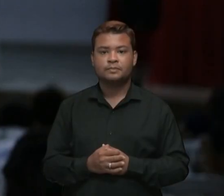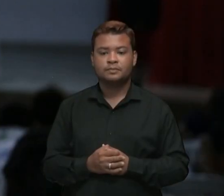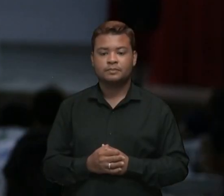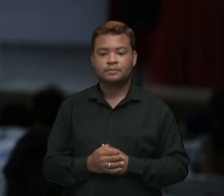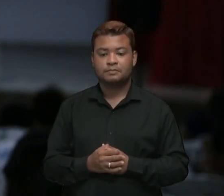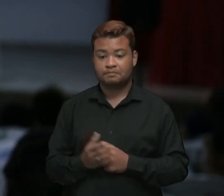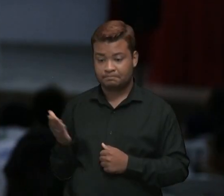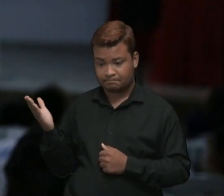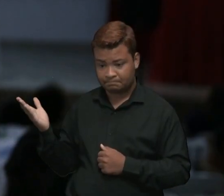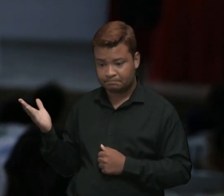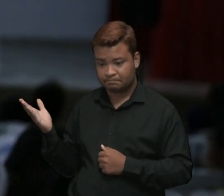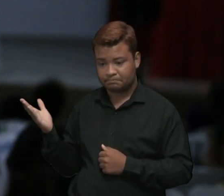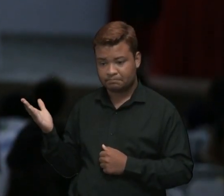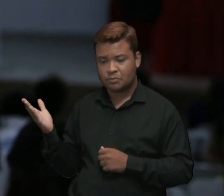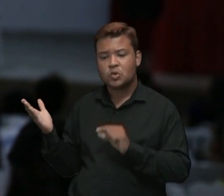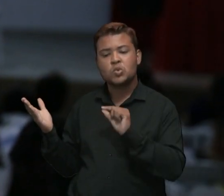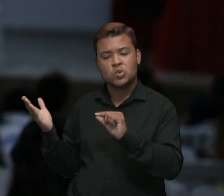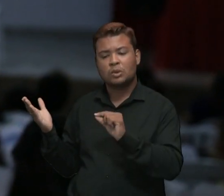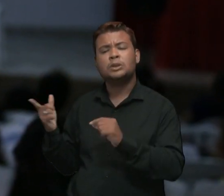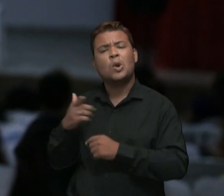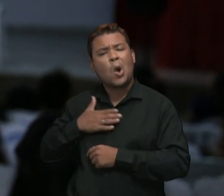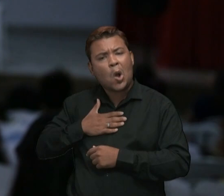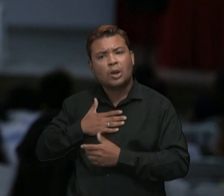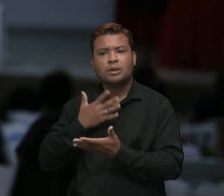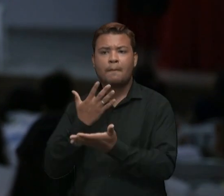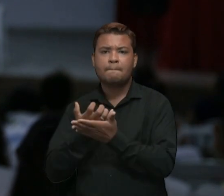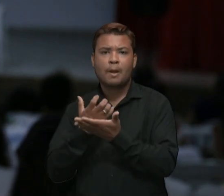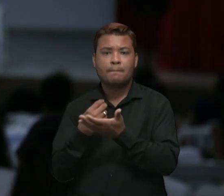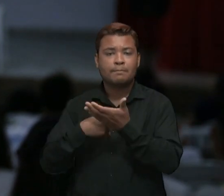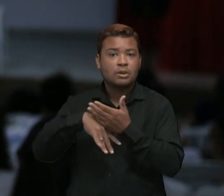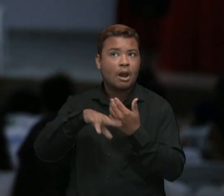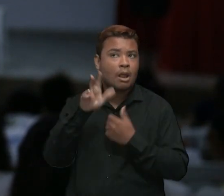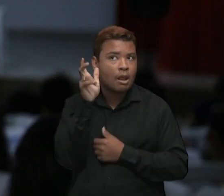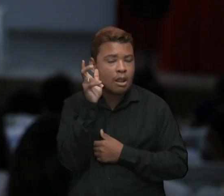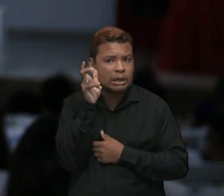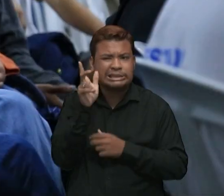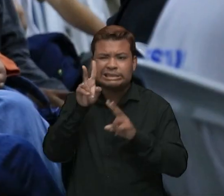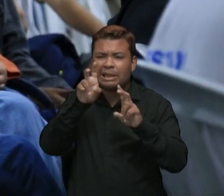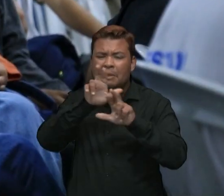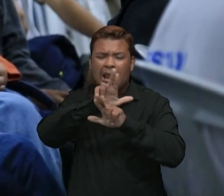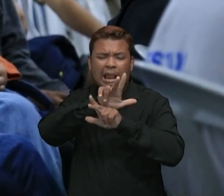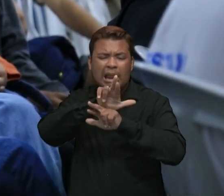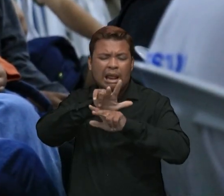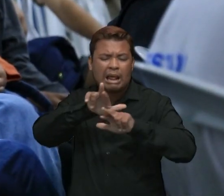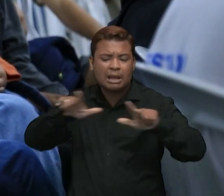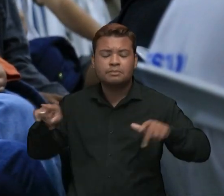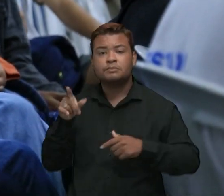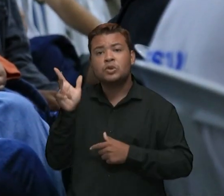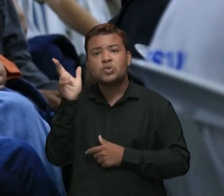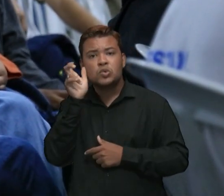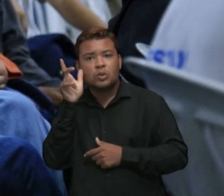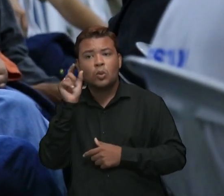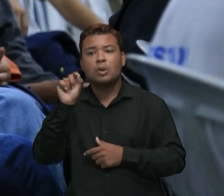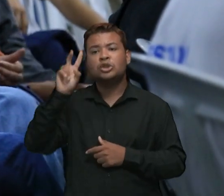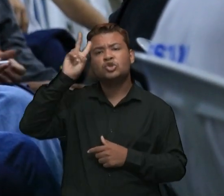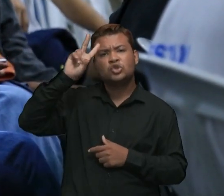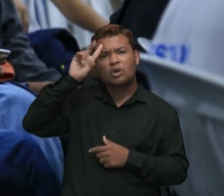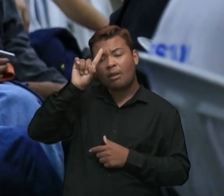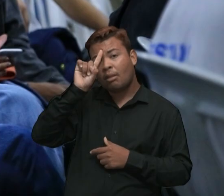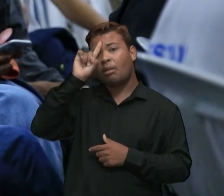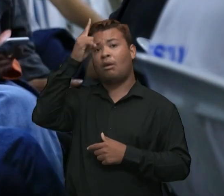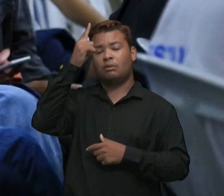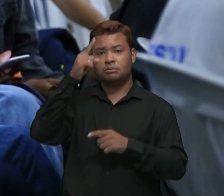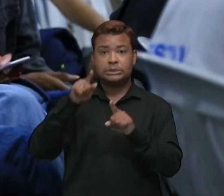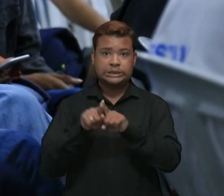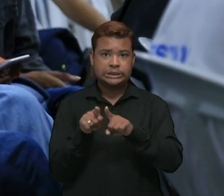O Alisson é daqueles que gostam de ouvir podcasts com temas variados. O rapaz escuta desde histórias fictícias